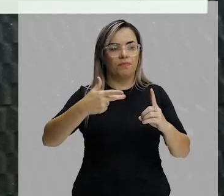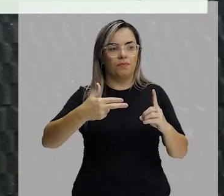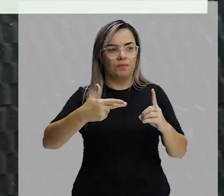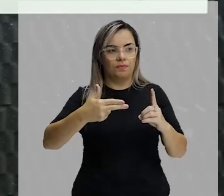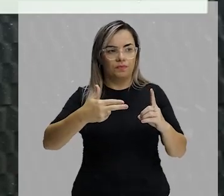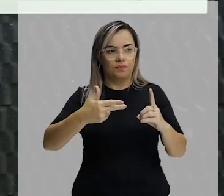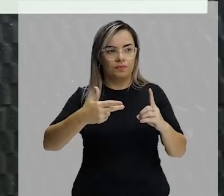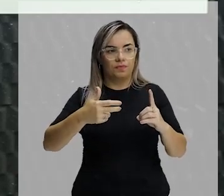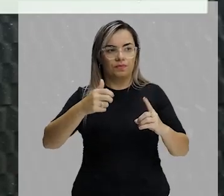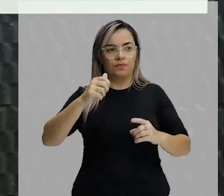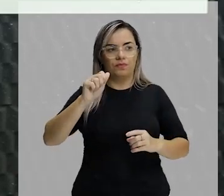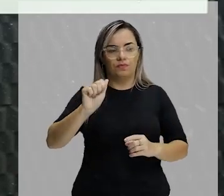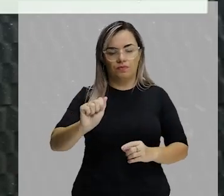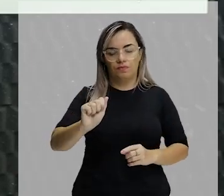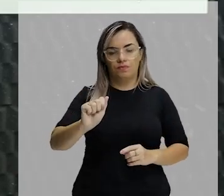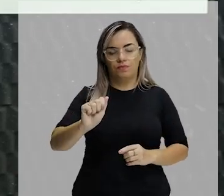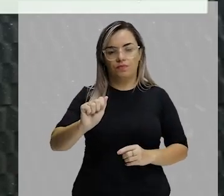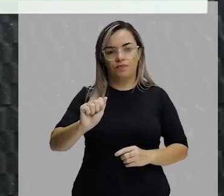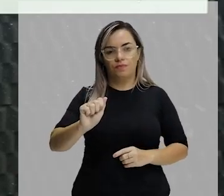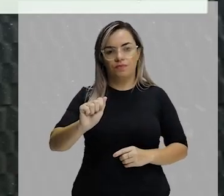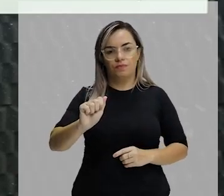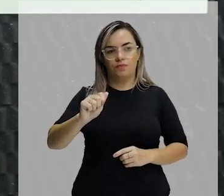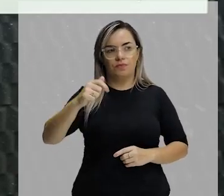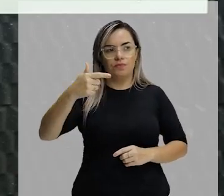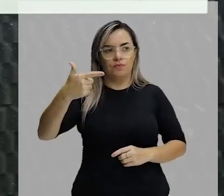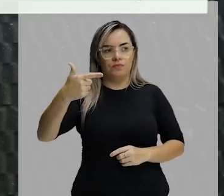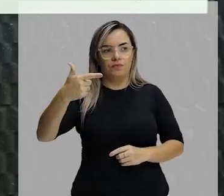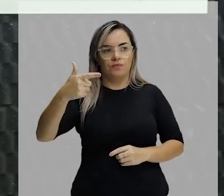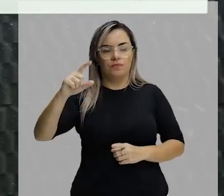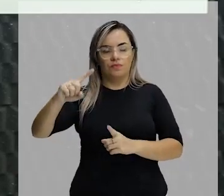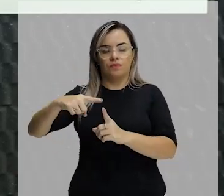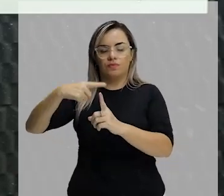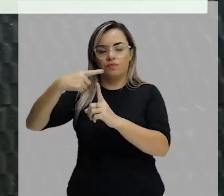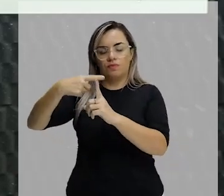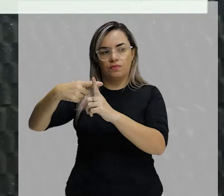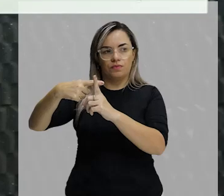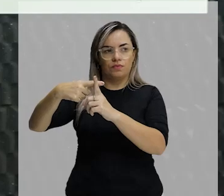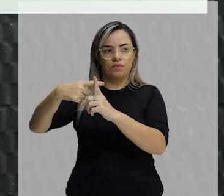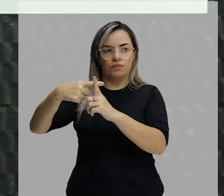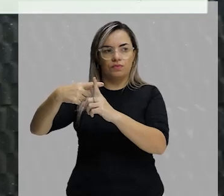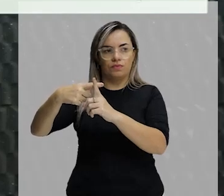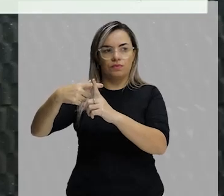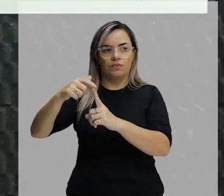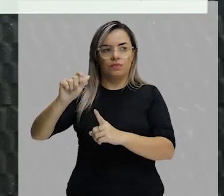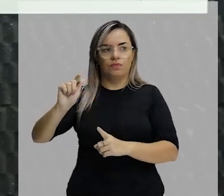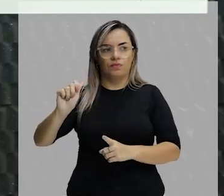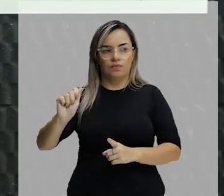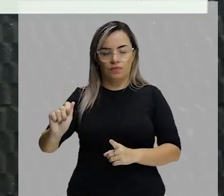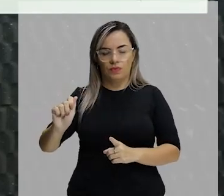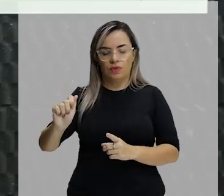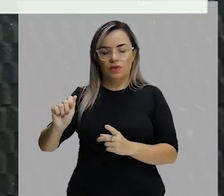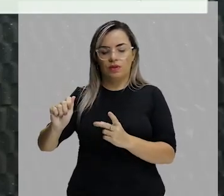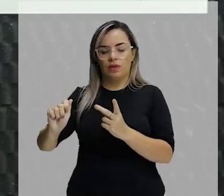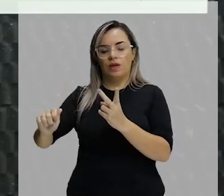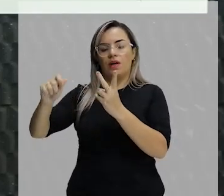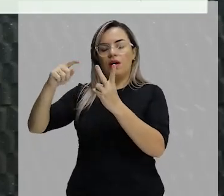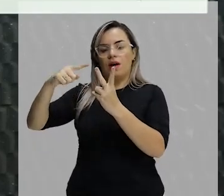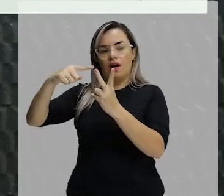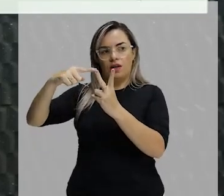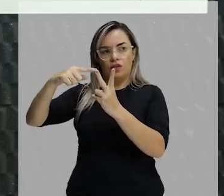ao quadrado mais a raiz de 2 elevado ao